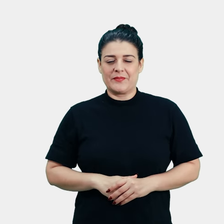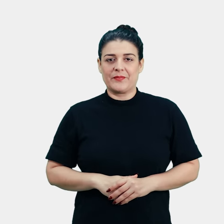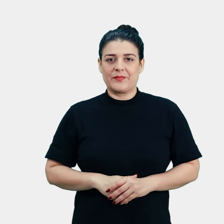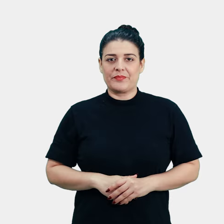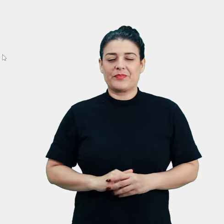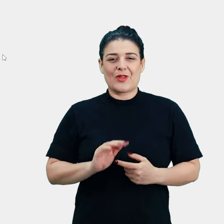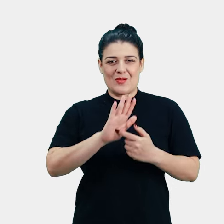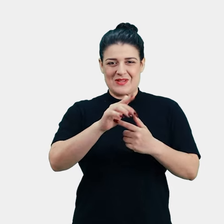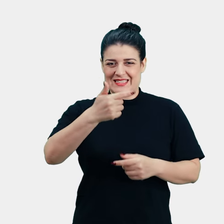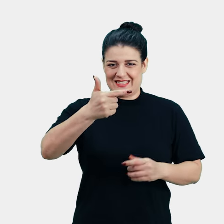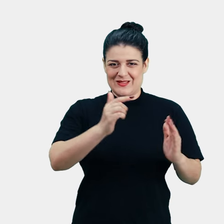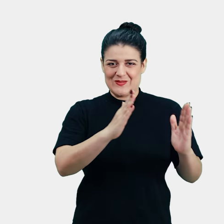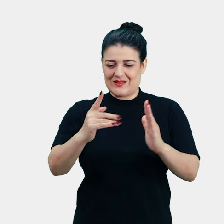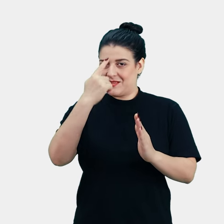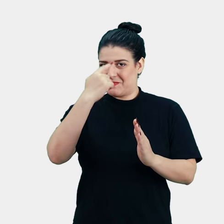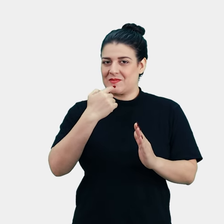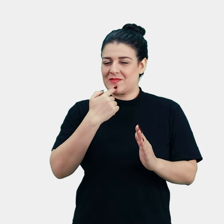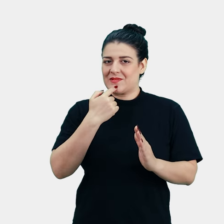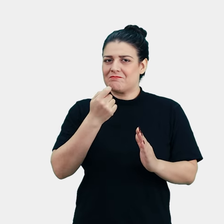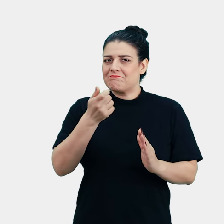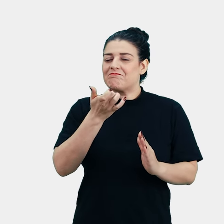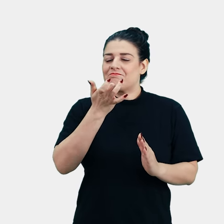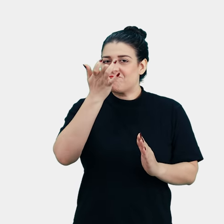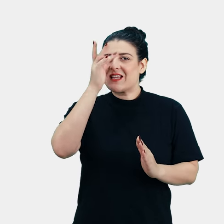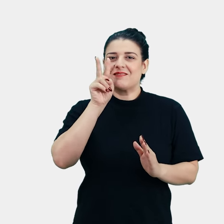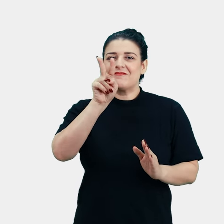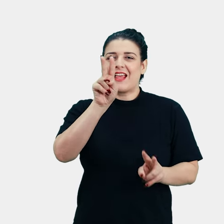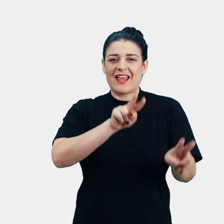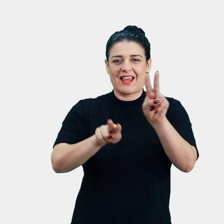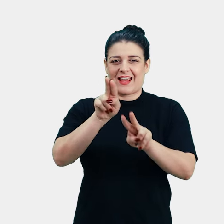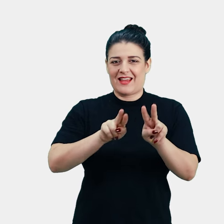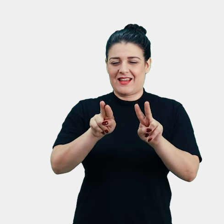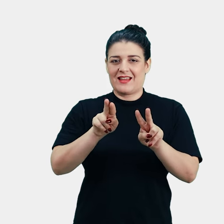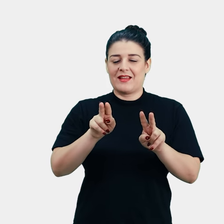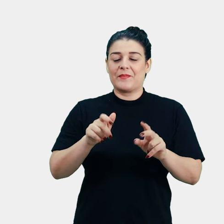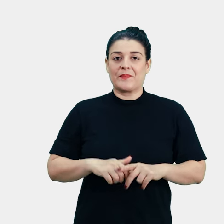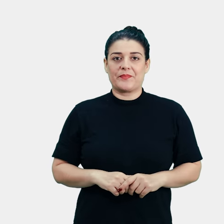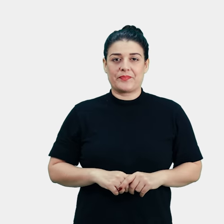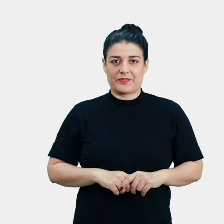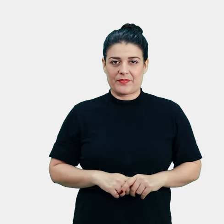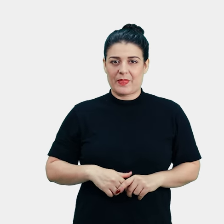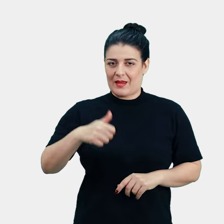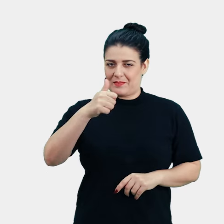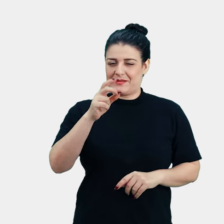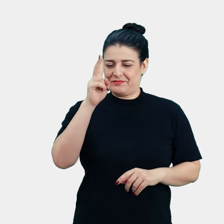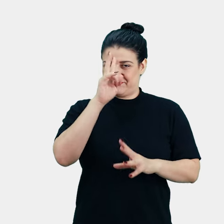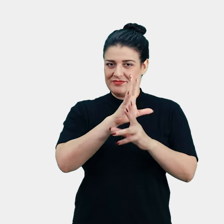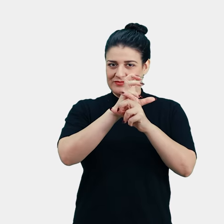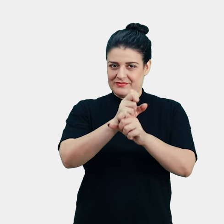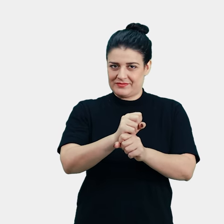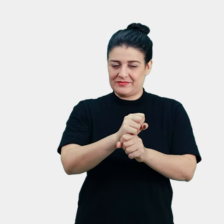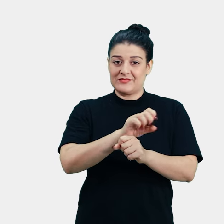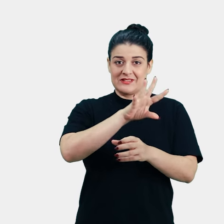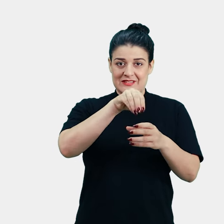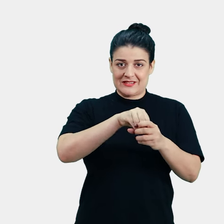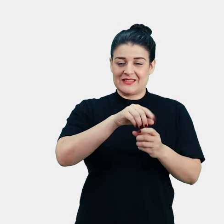Então, aqui nessa segunda imagem fica até bom, né, de vocês visualizarem. Então, ó, primeiro vamos recapitular aqui. A solução